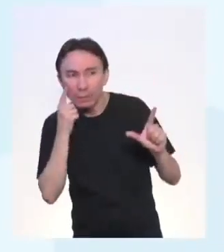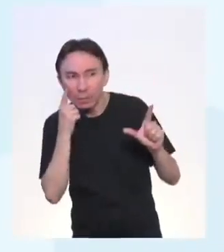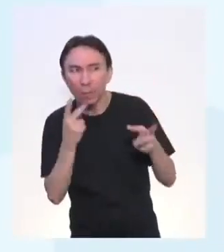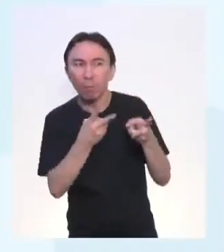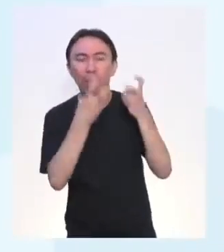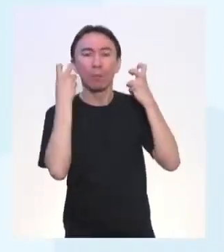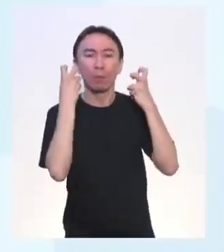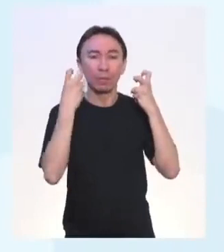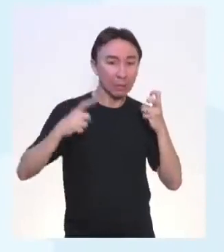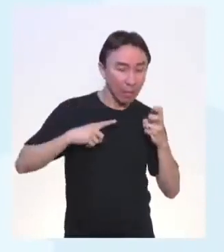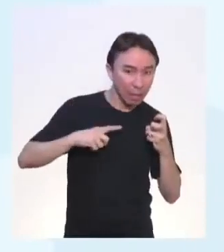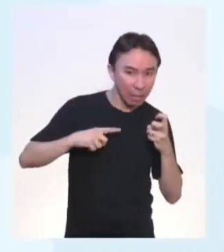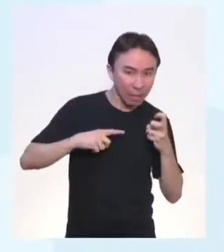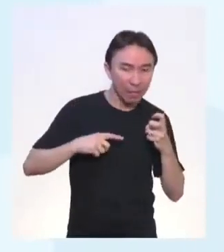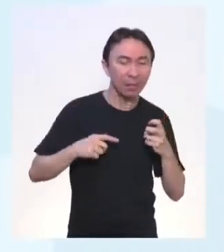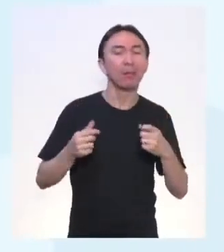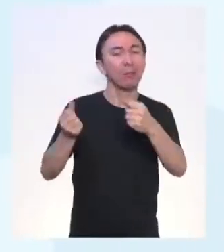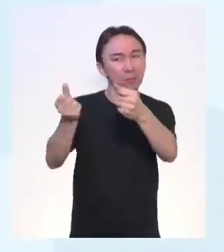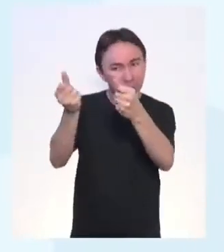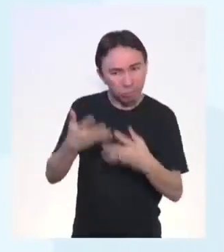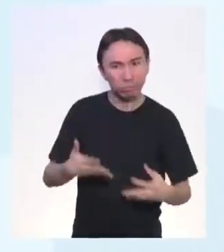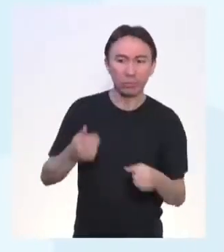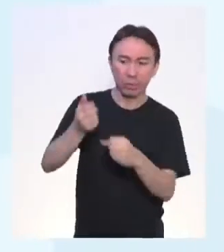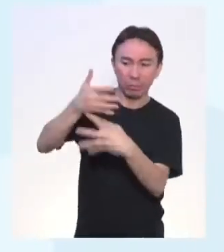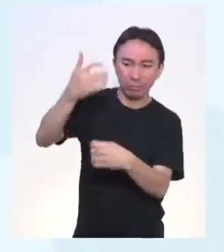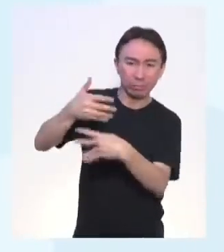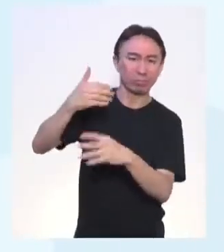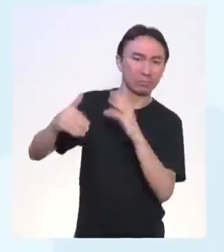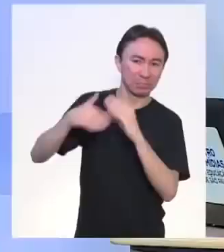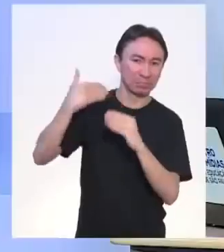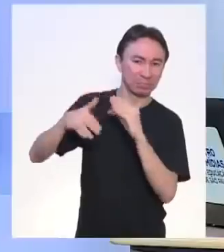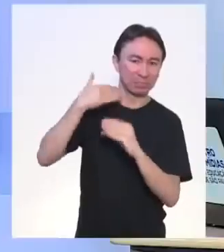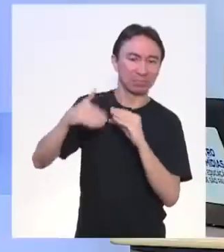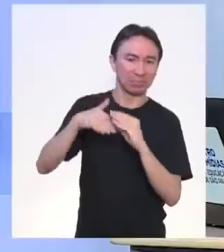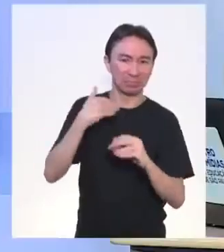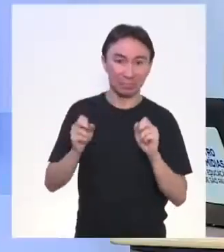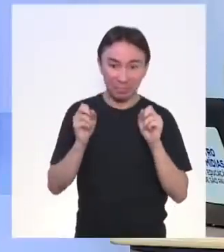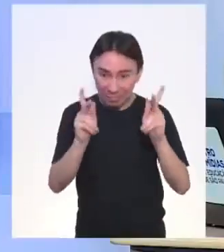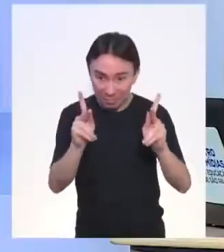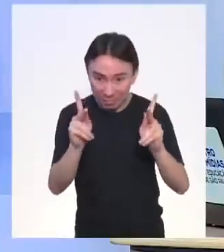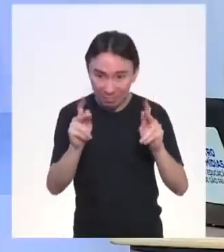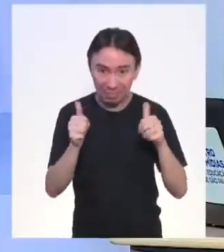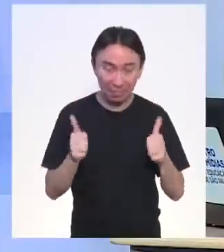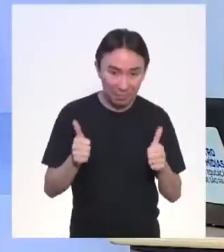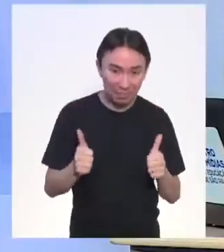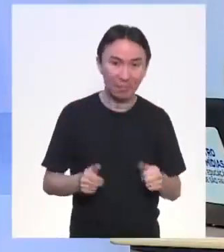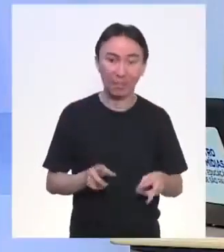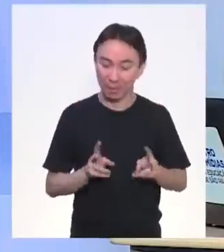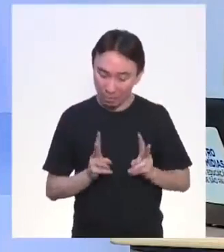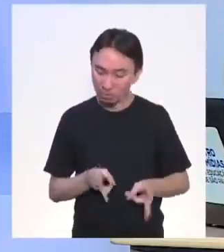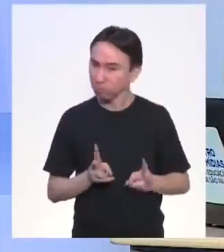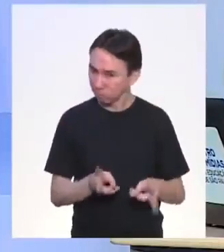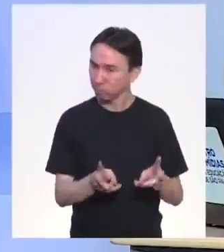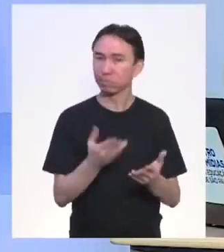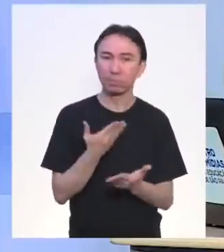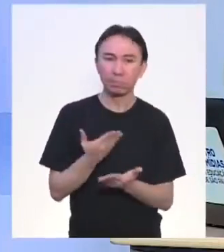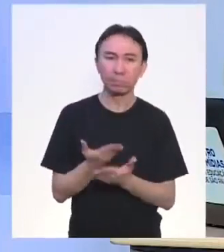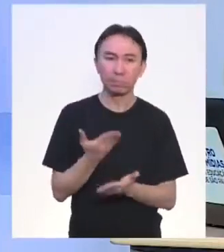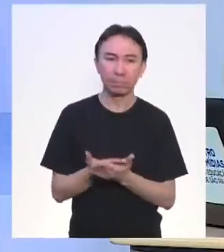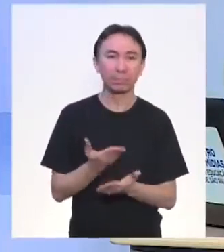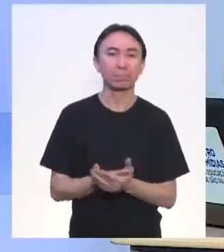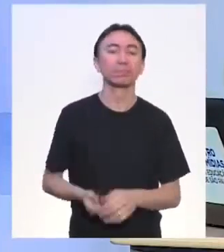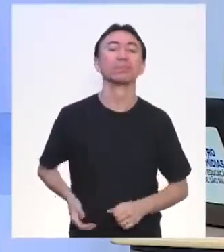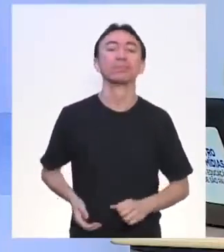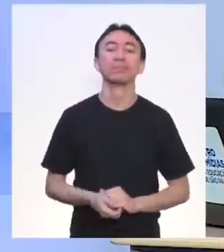ler pra gente. Beleza. Se vocês conhecem alguma outra coisa aqui, tá bom? Mas eu vou dando seguimento aqui, mas vai contando aí, logo ele fala com a